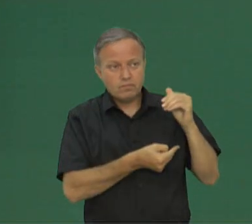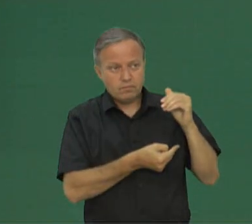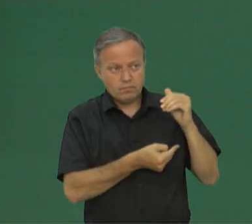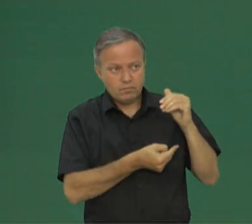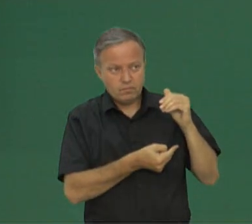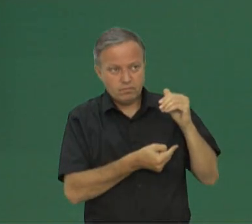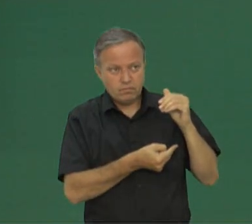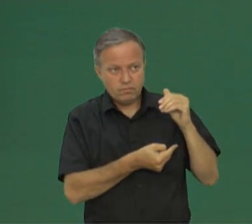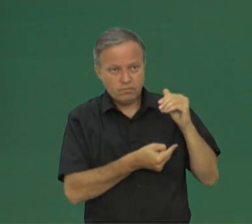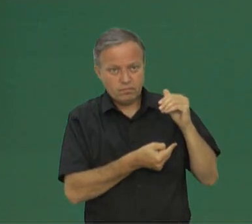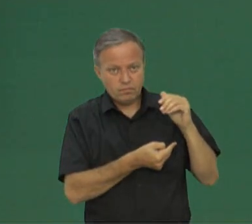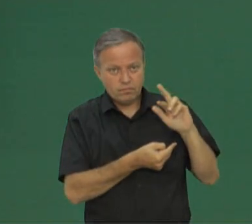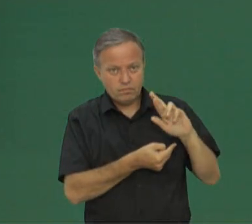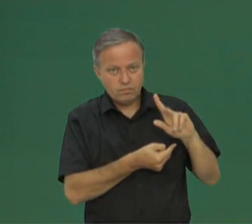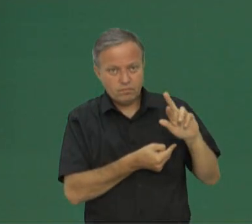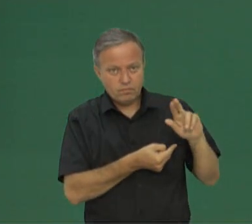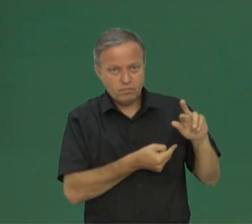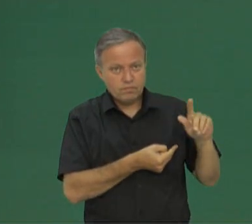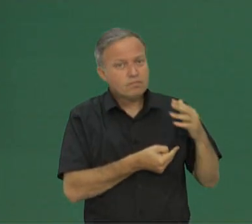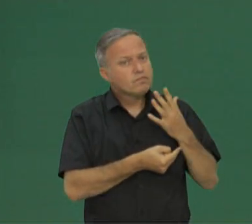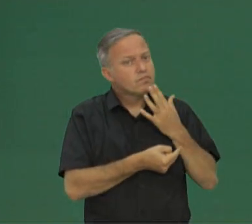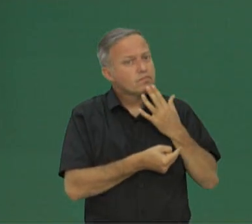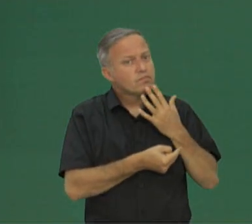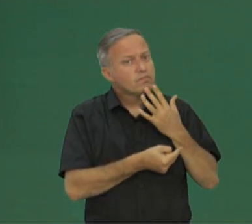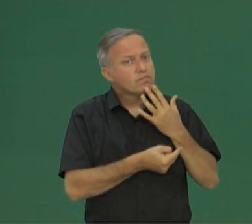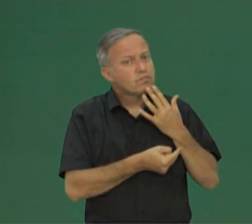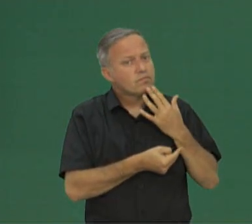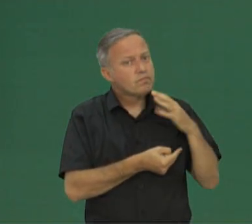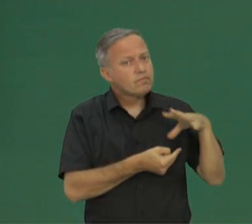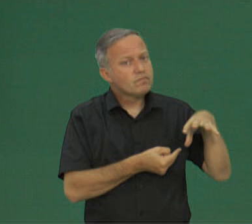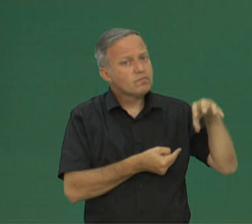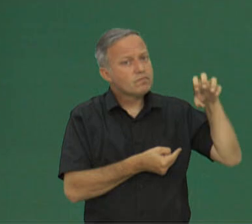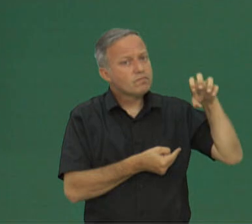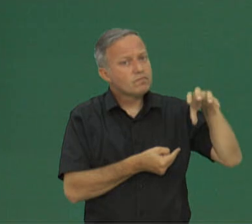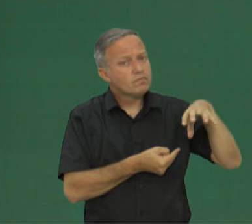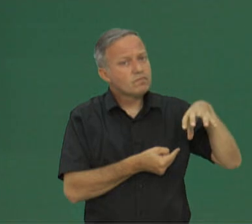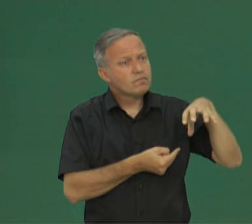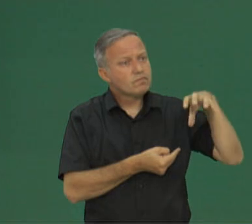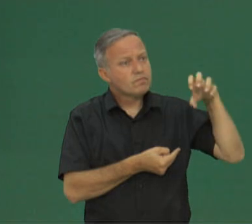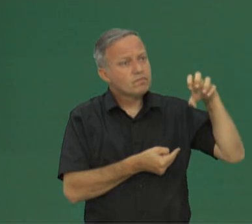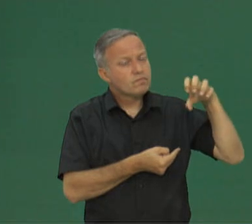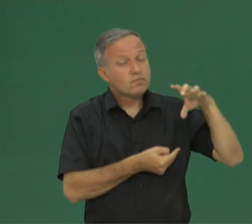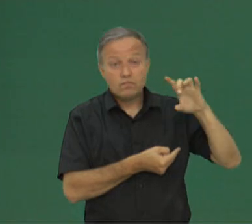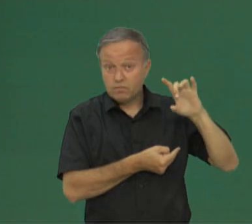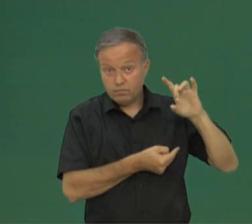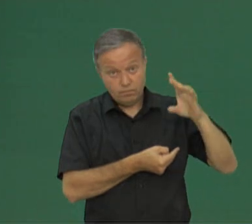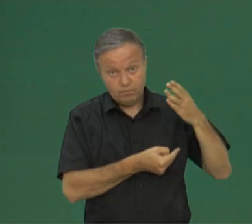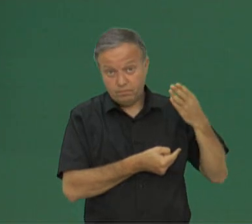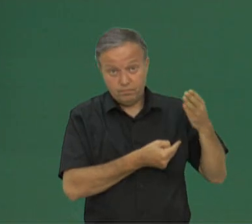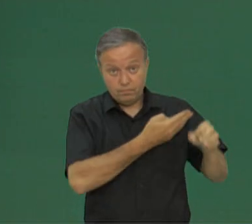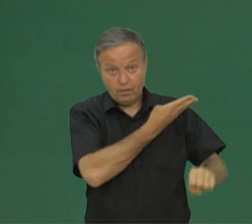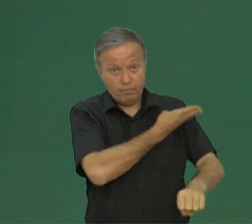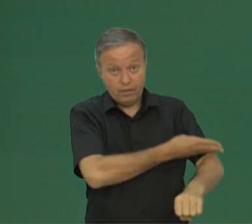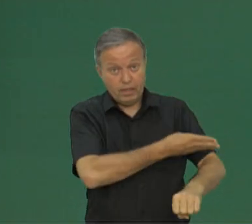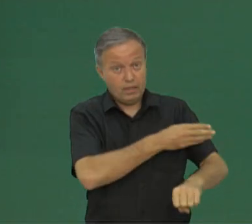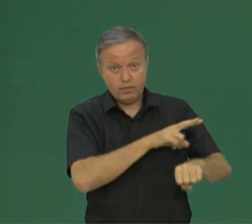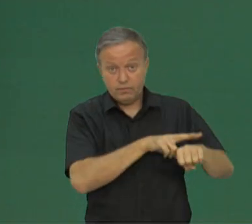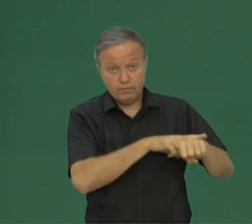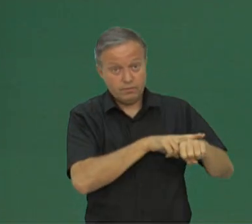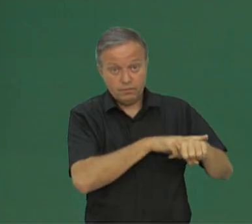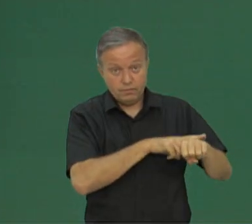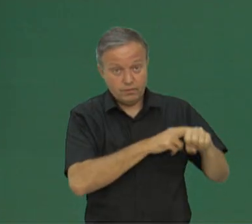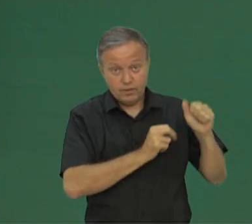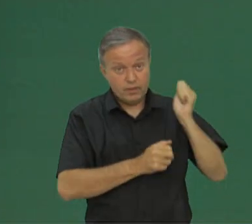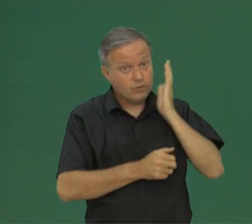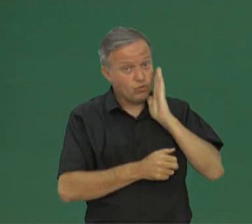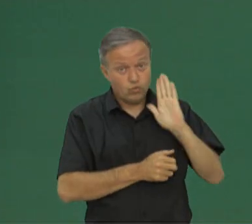tem diferença de tonalidades de luz. Eu posso ter branca, assim como eu posso ter só verde, só rosa, só amarela, só vermelha, só